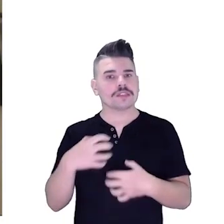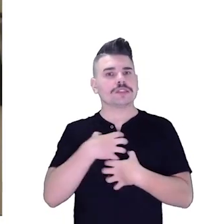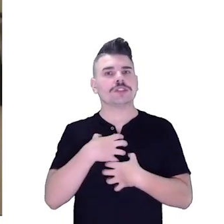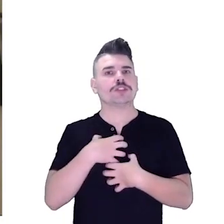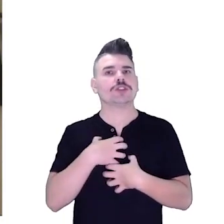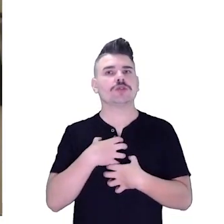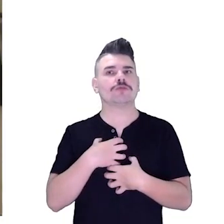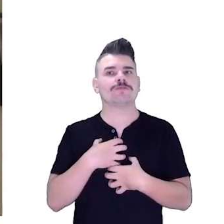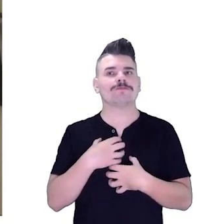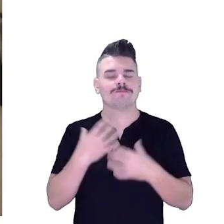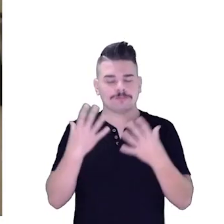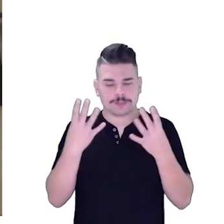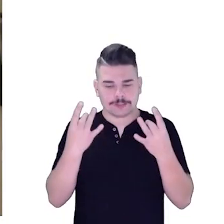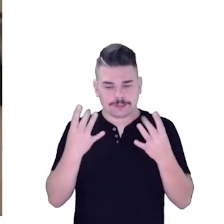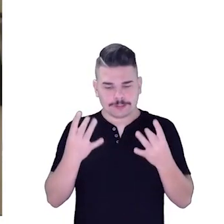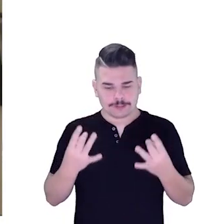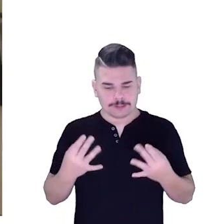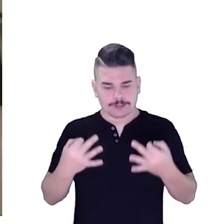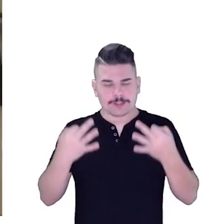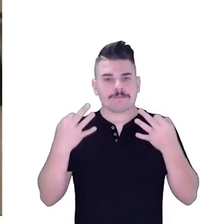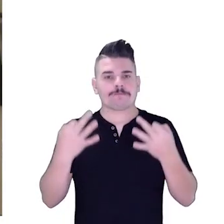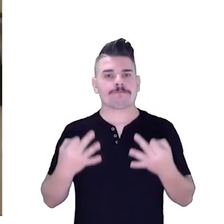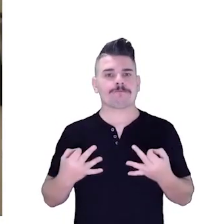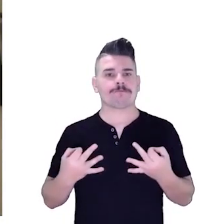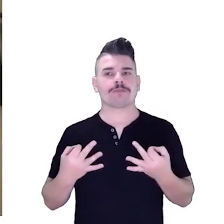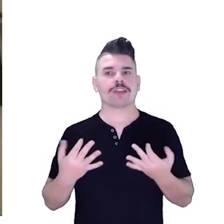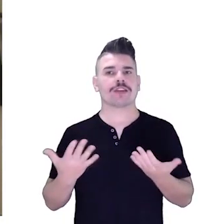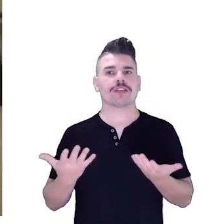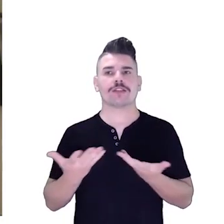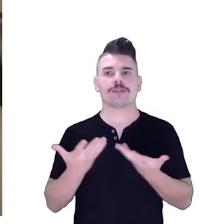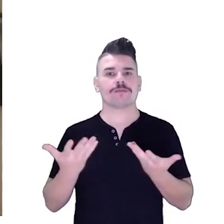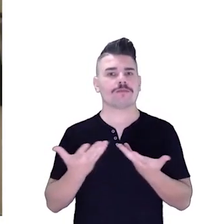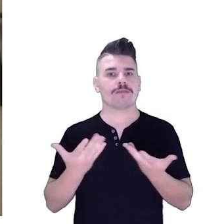ela mesma também nunca se sentiu exatamente